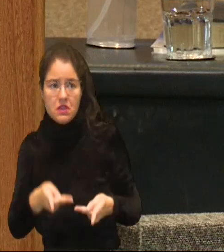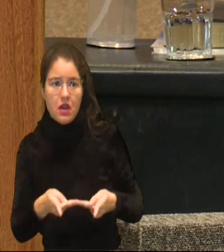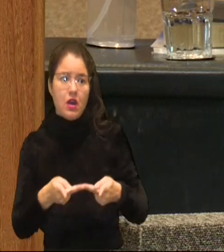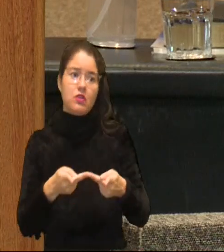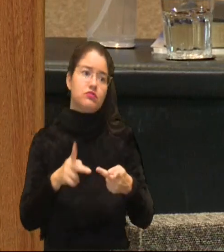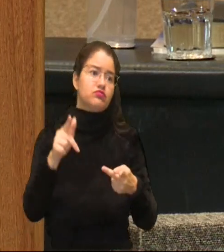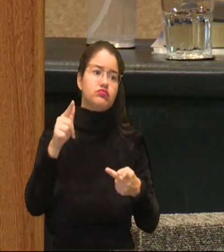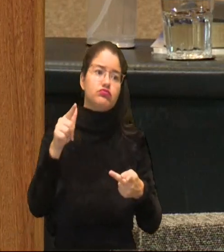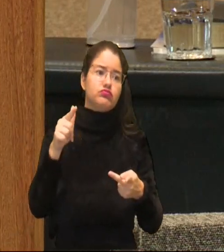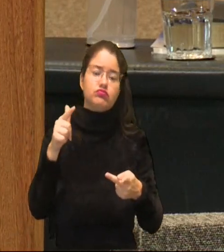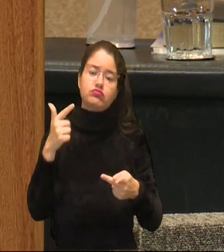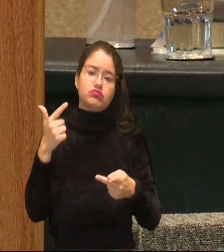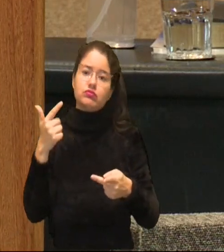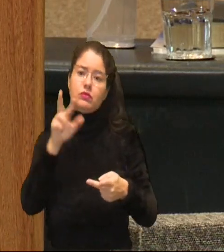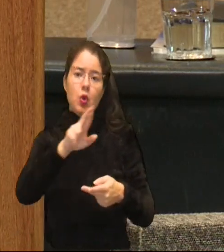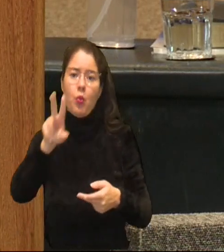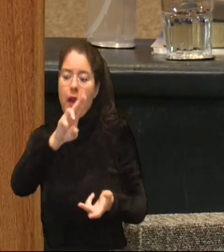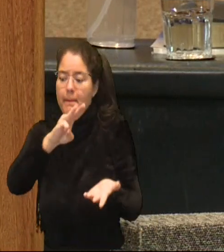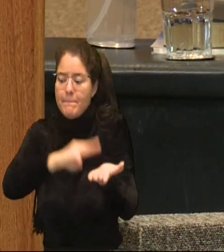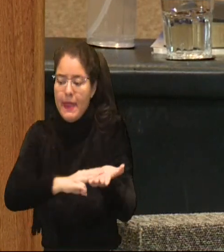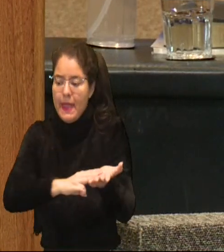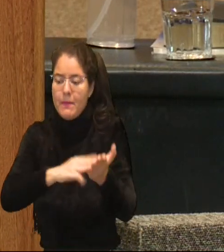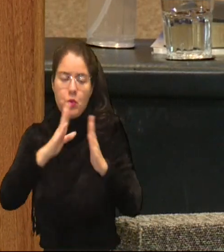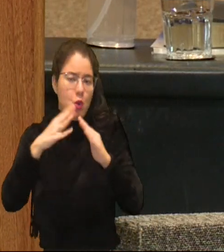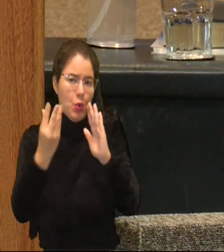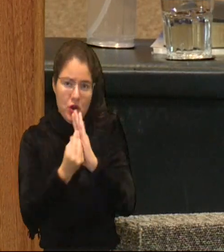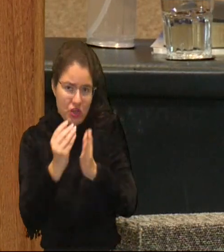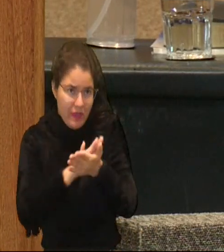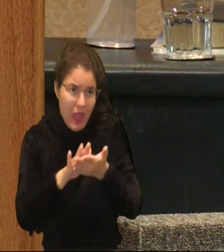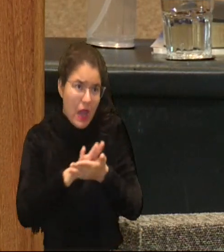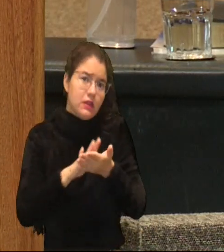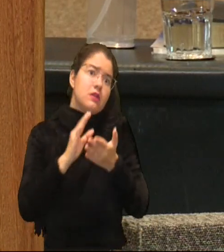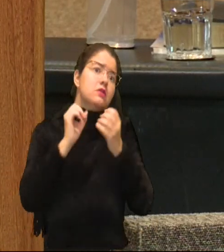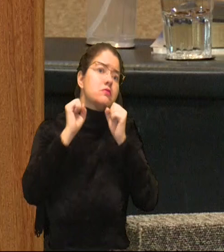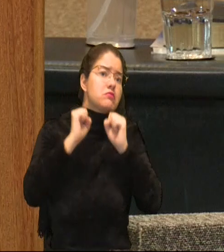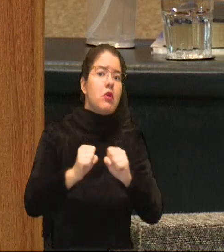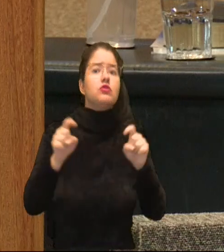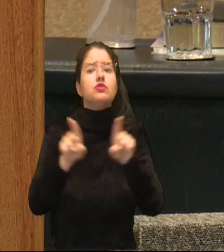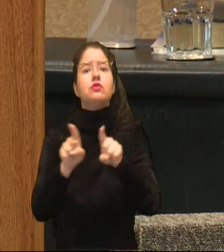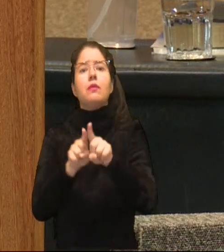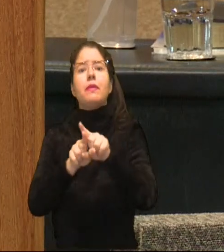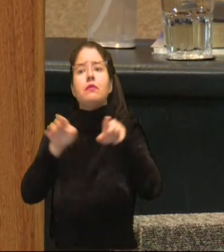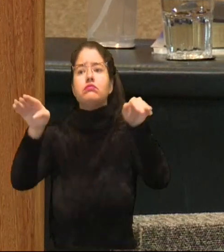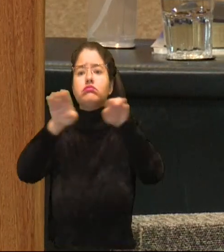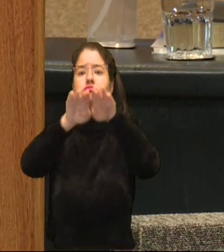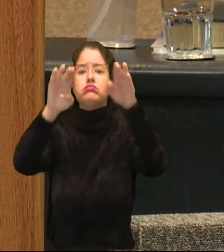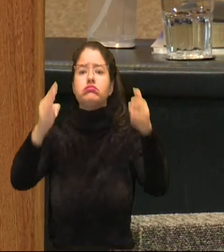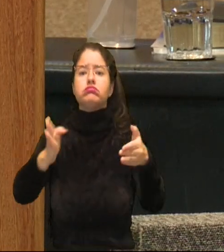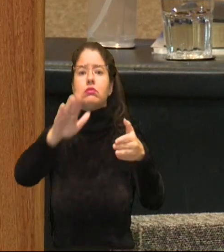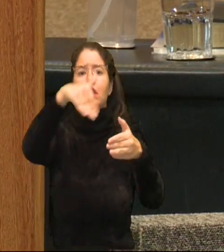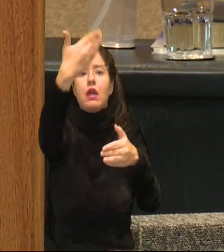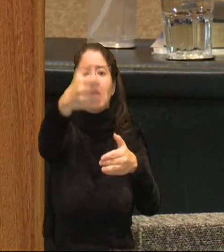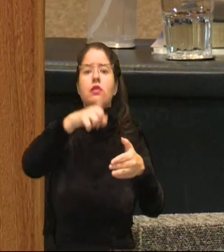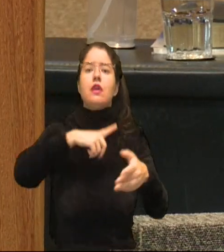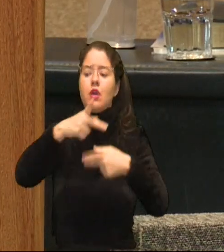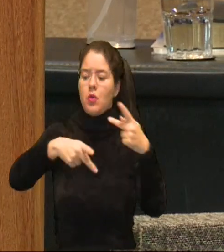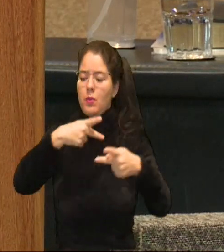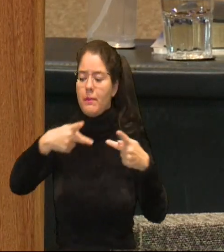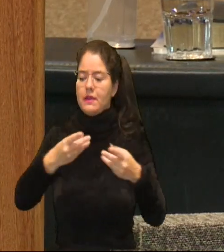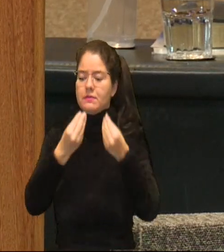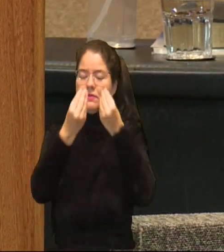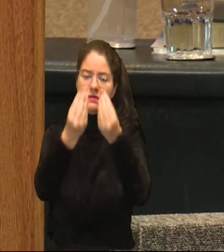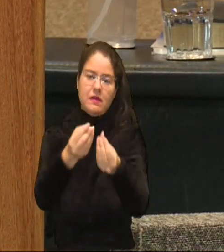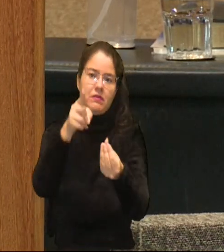congrega em nenhuma outra igreja, pode passar no balcão da recepção ao final do culto, que temos uma lembrança para você, o Evangelho de